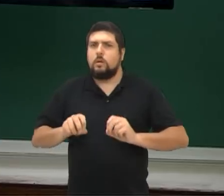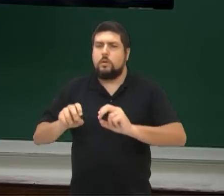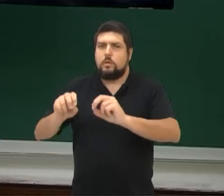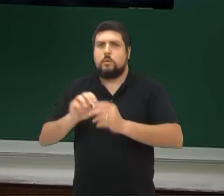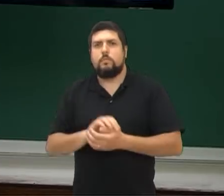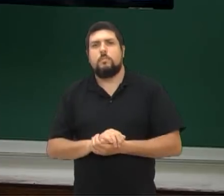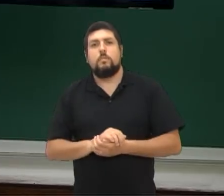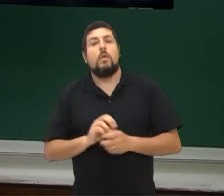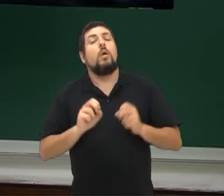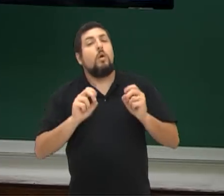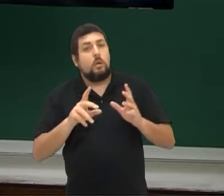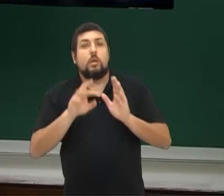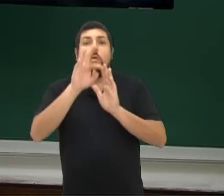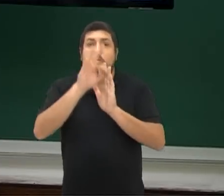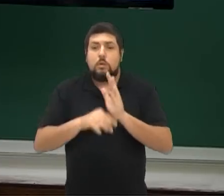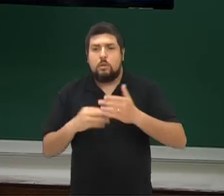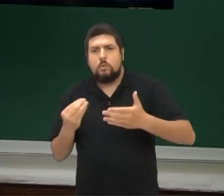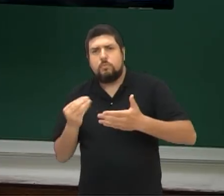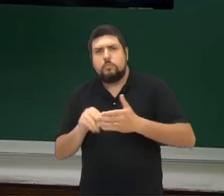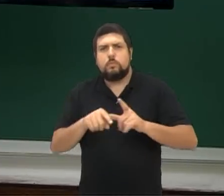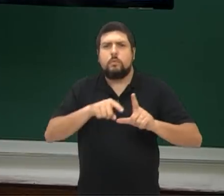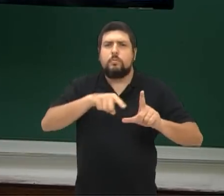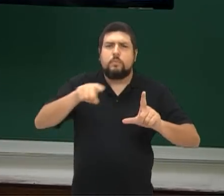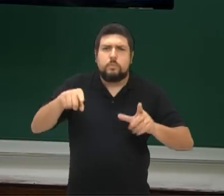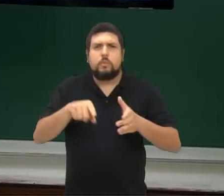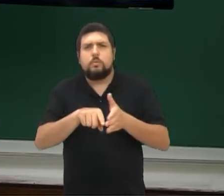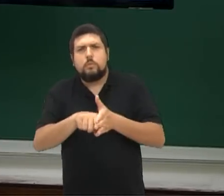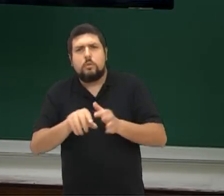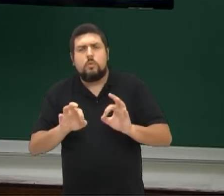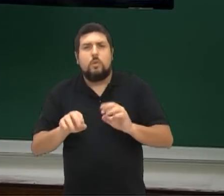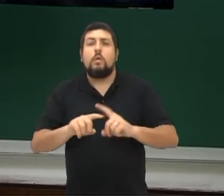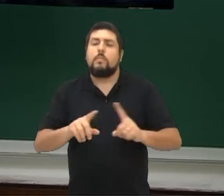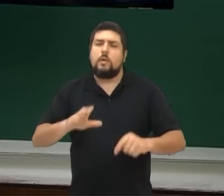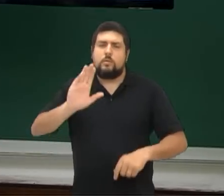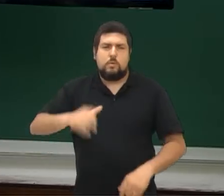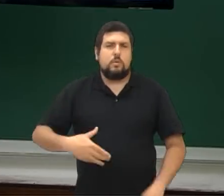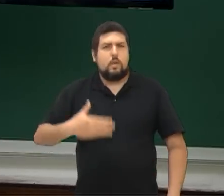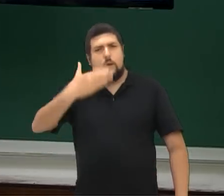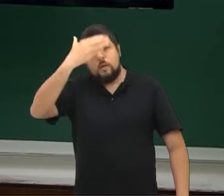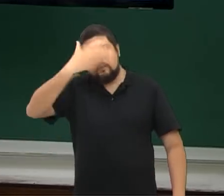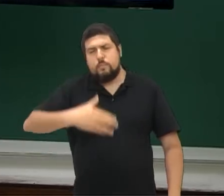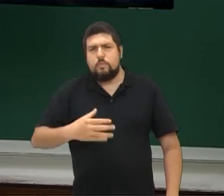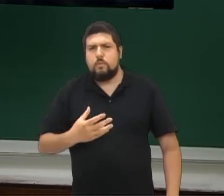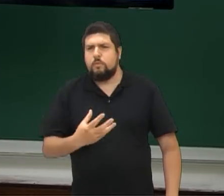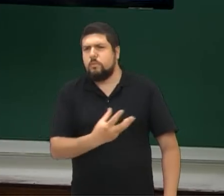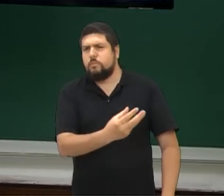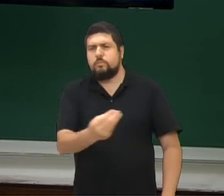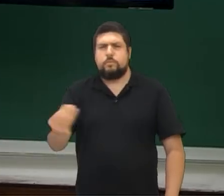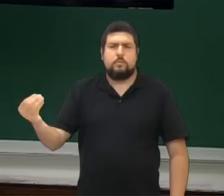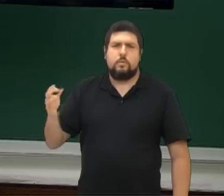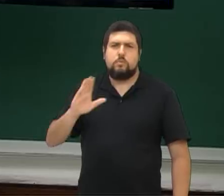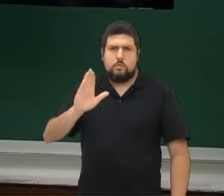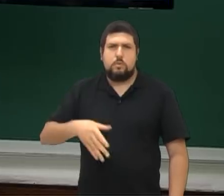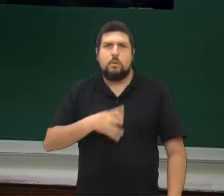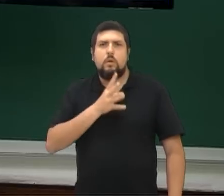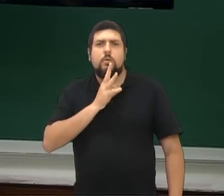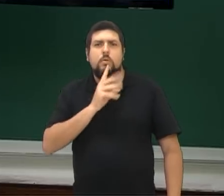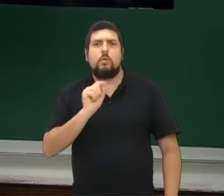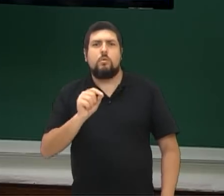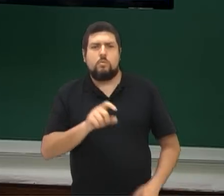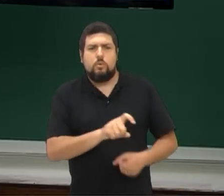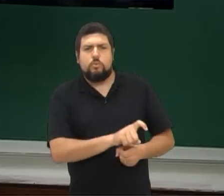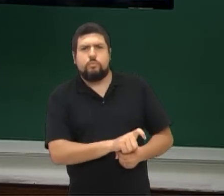um número, ela pode usar sim essa hipótese, porque ele já é provado, né, conhecido de muitas pessoas, muita gente já sabe que